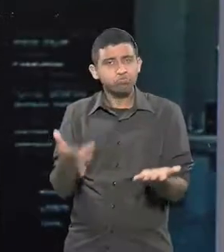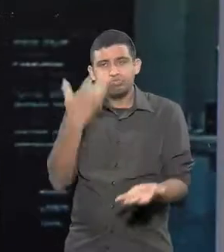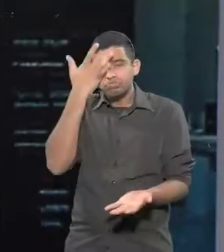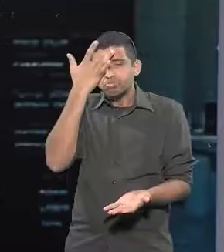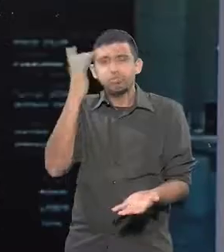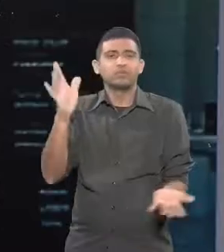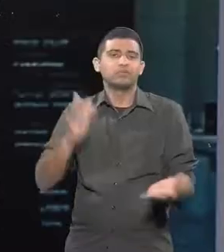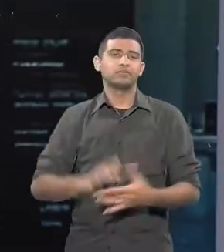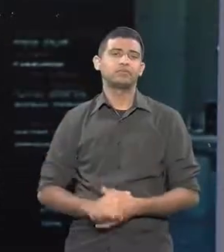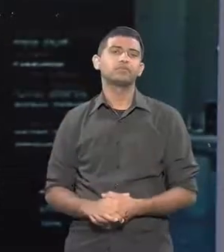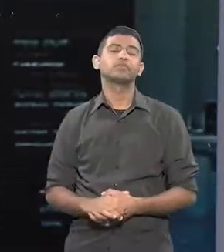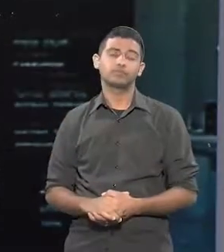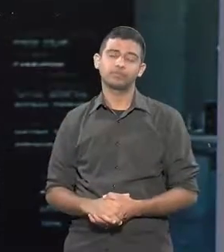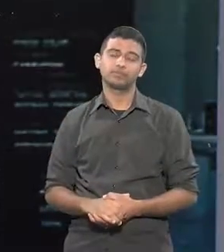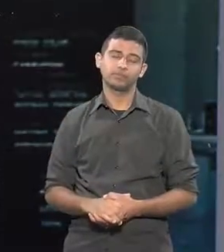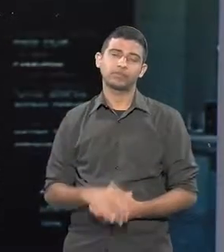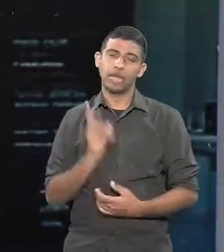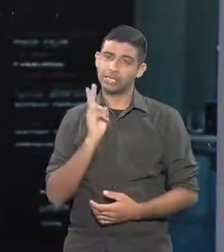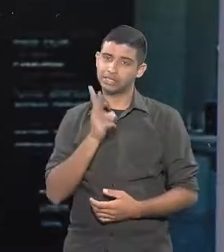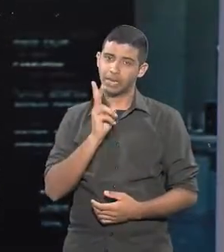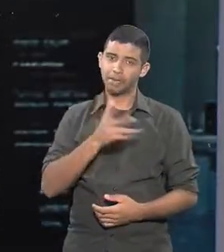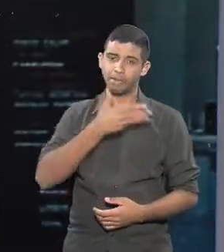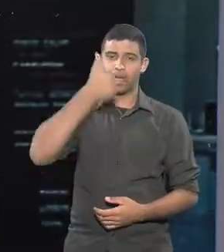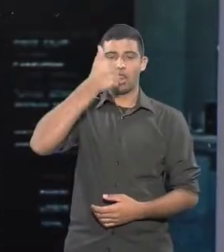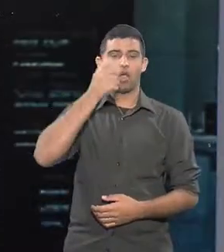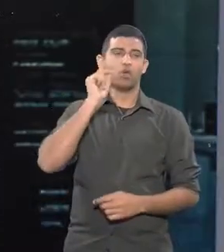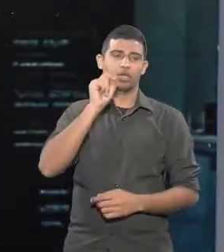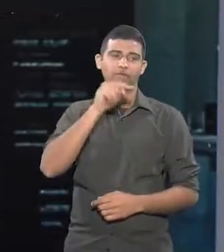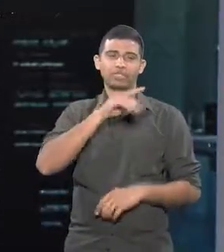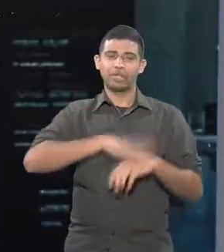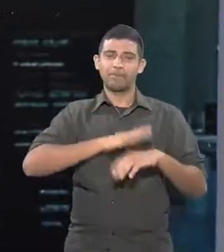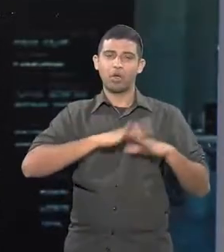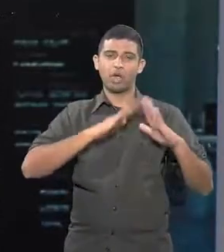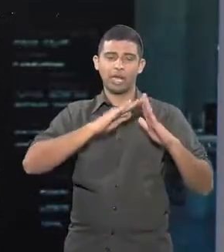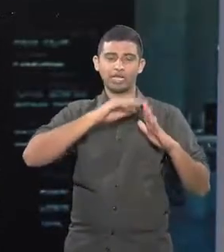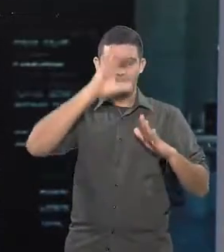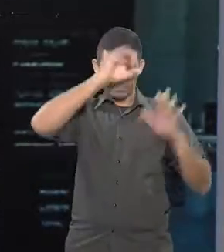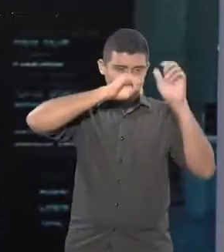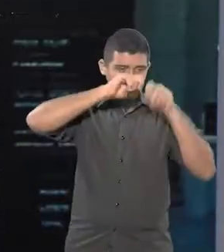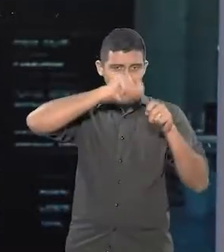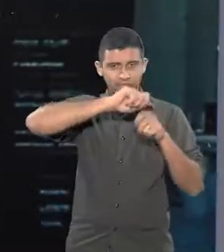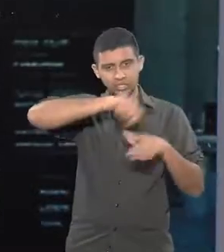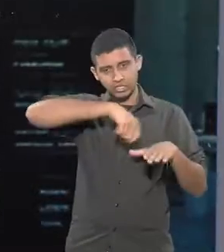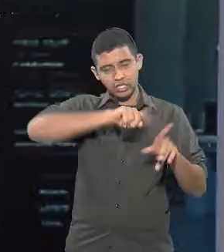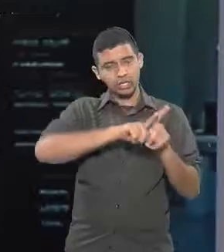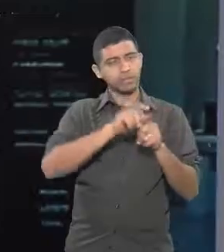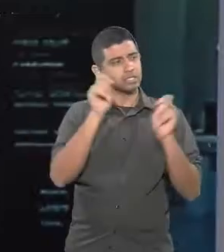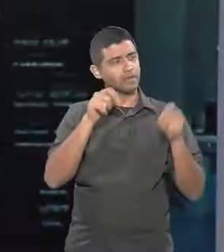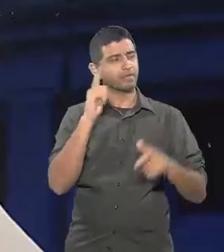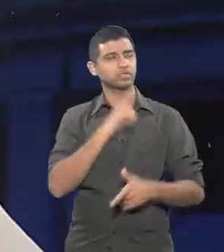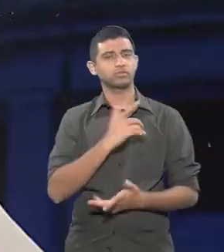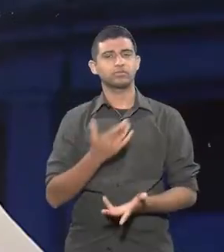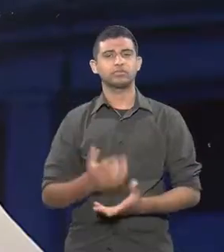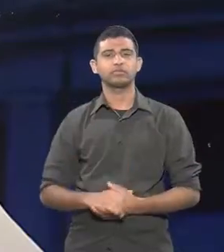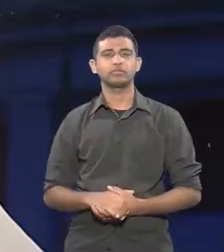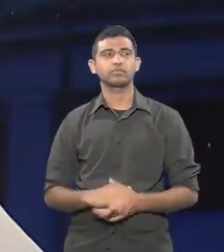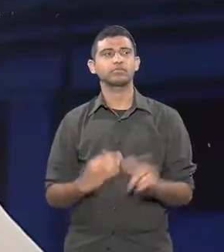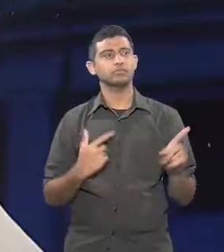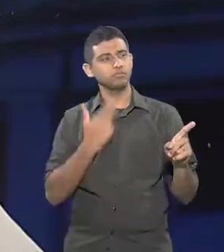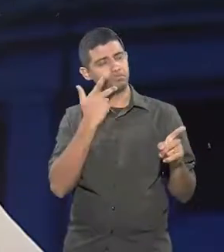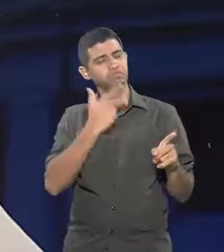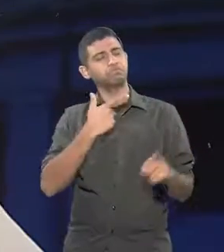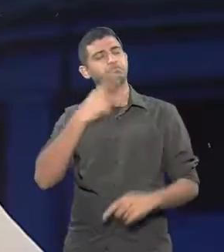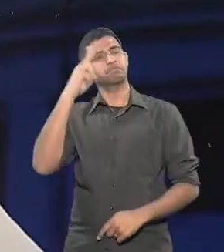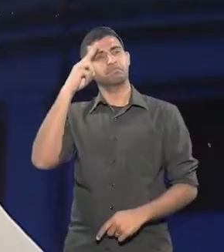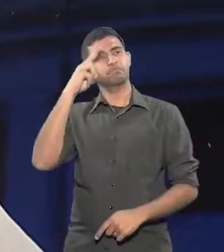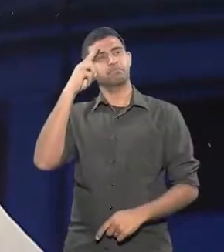a isso. Então é sempre melhor que você aprenda a fazer e que você consiga fazer. E a sua fala